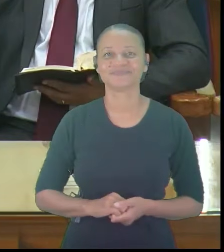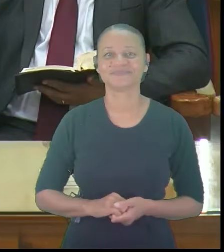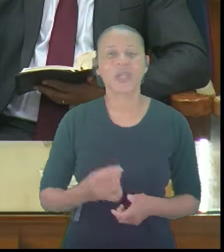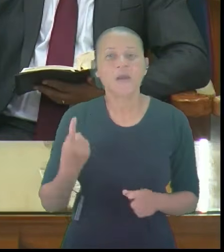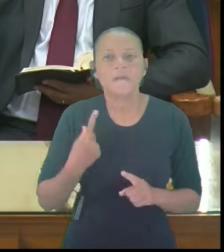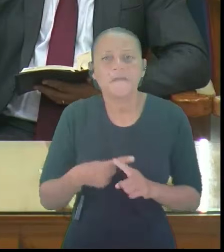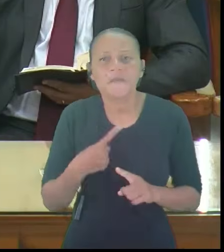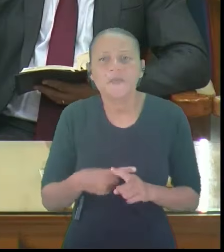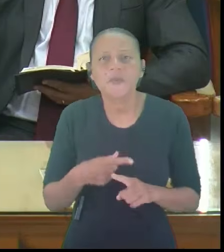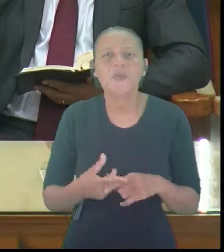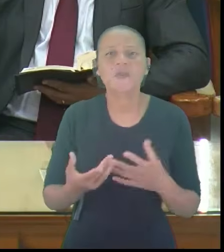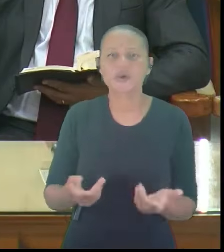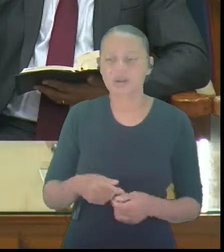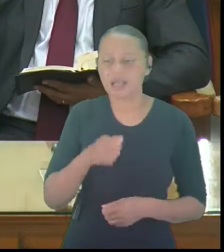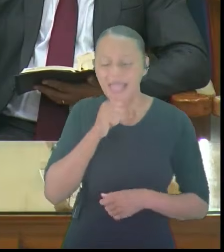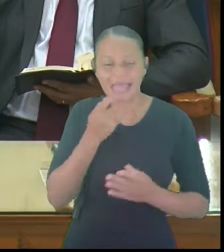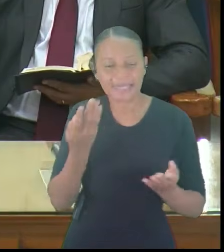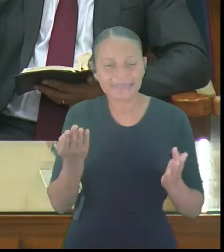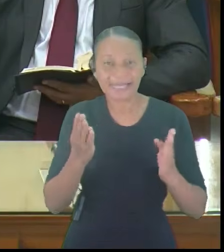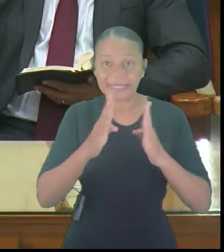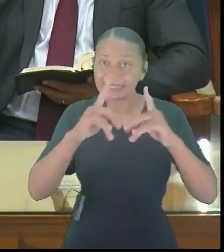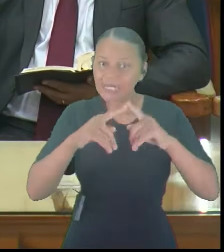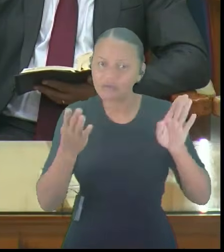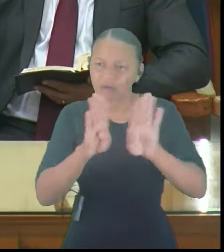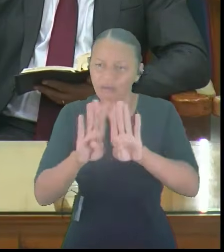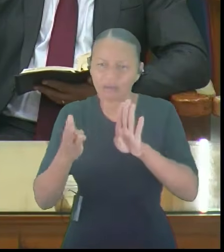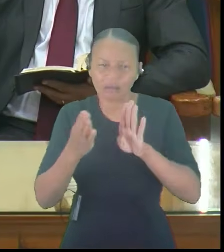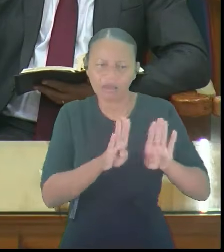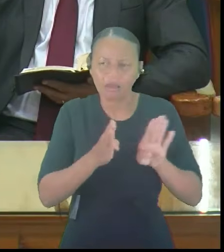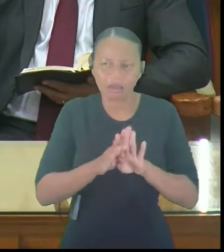Por que foi que eles ainda não fecharam as igrejas hoje? Por que foi?